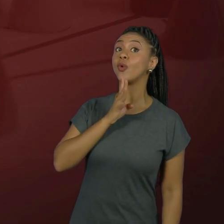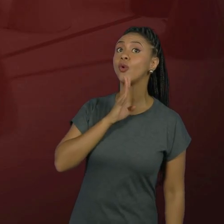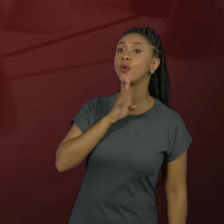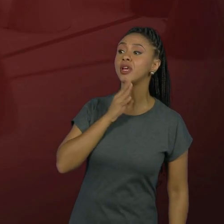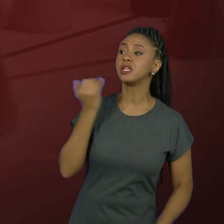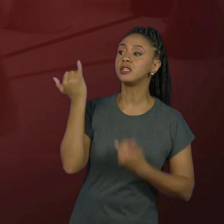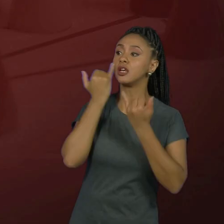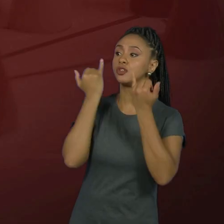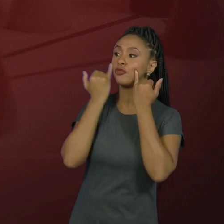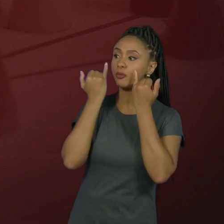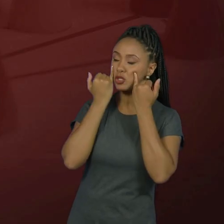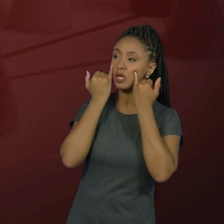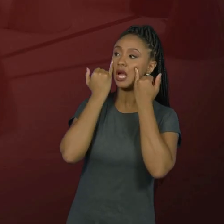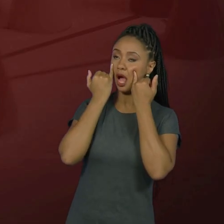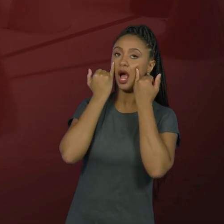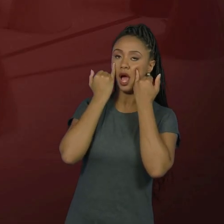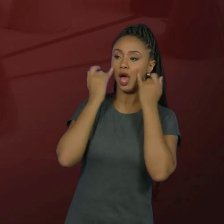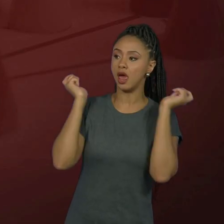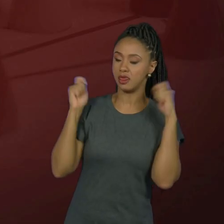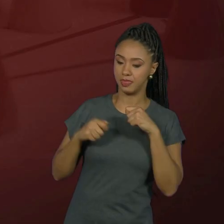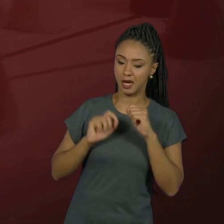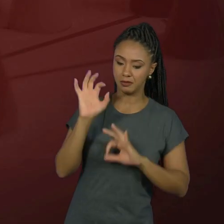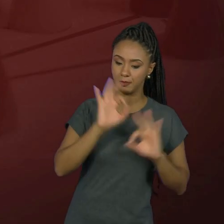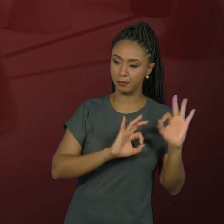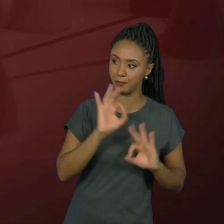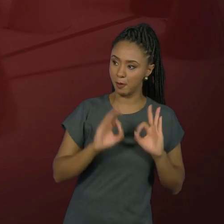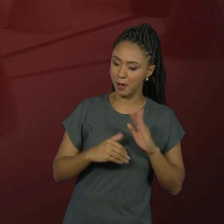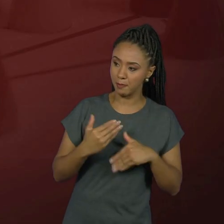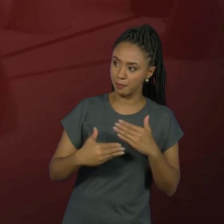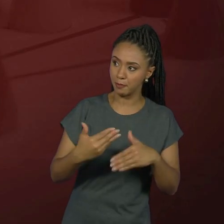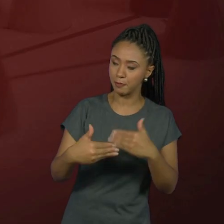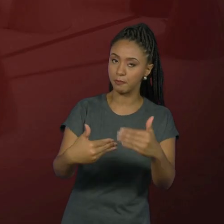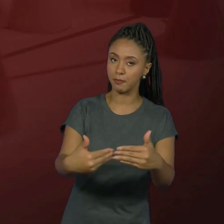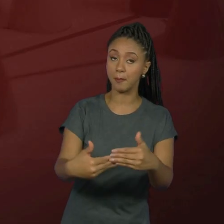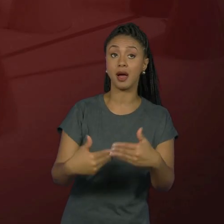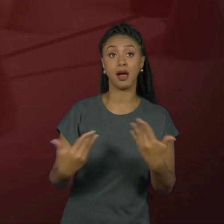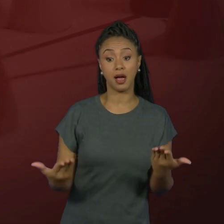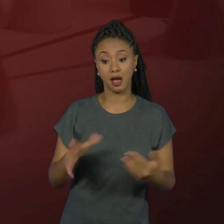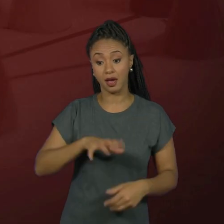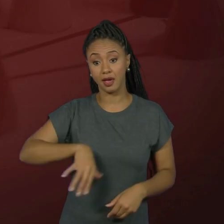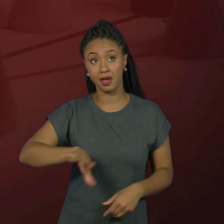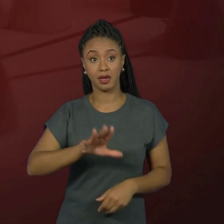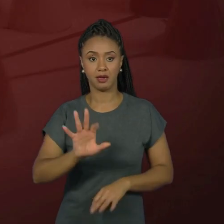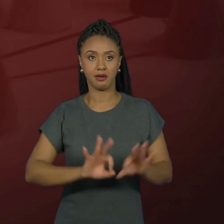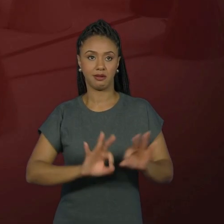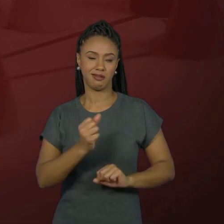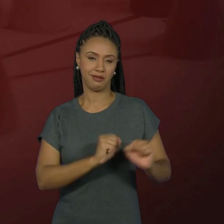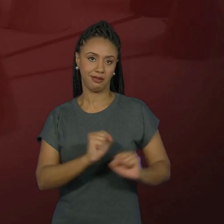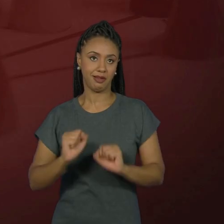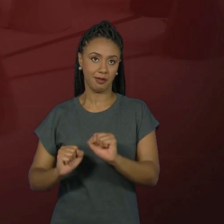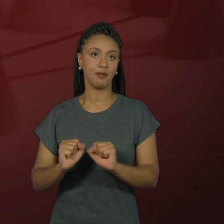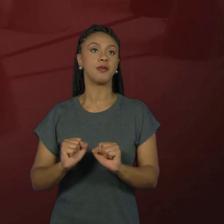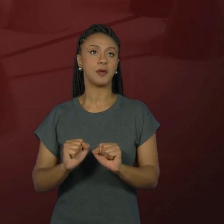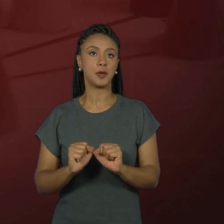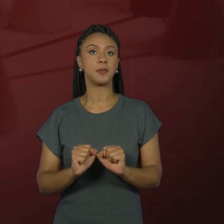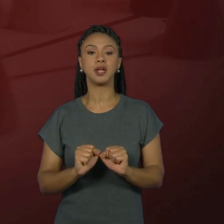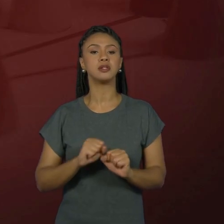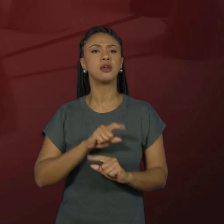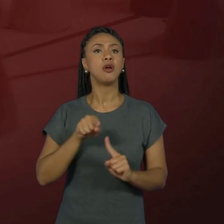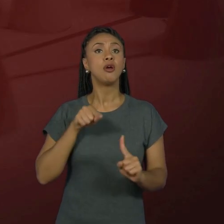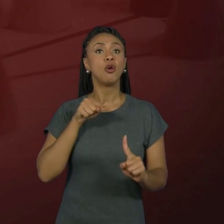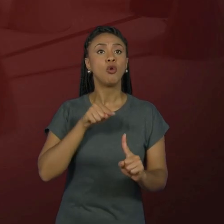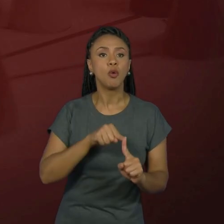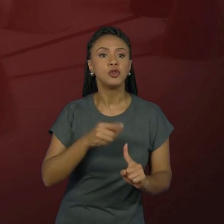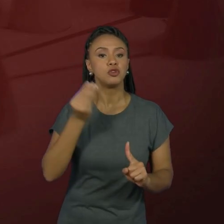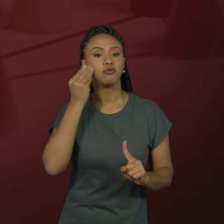os resultados desejados. Neste caso, a arquitetura corporativa foca em todos os processos da organização, buscando otimizá-los, bem